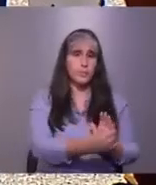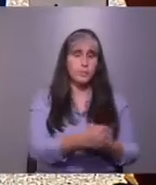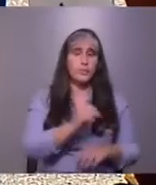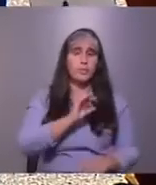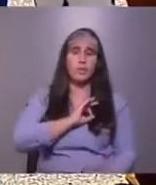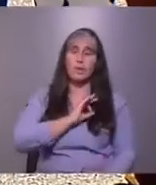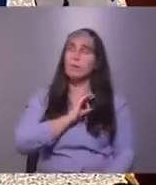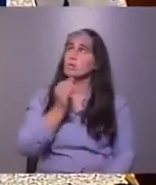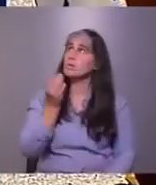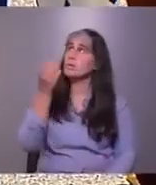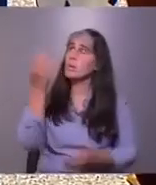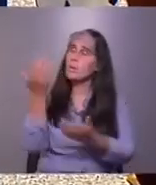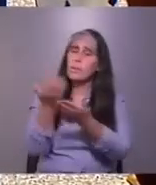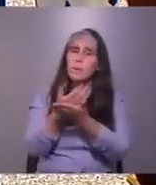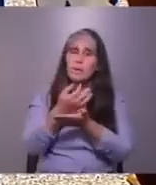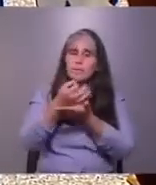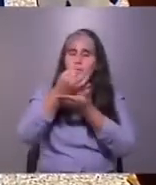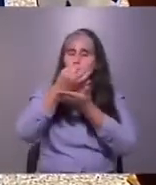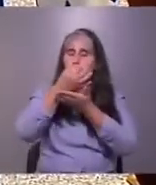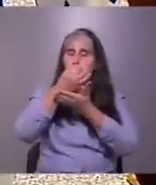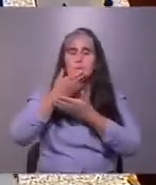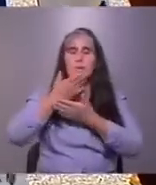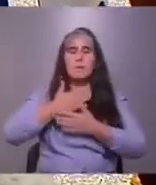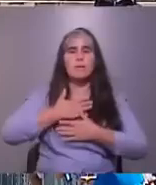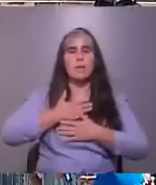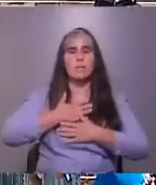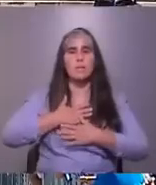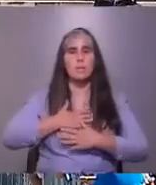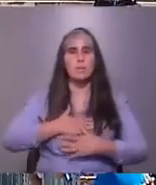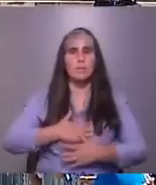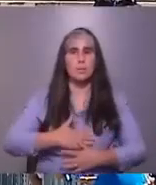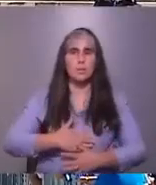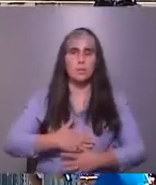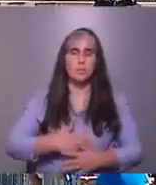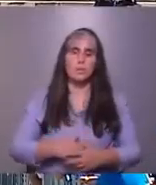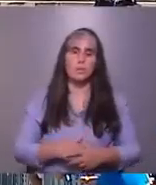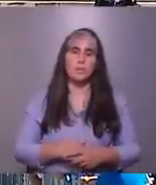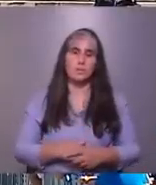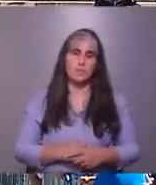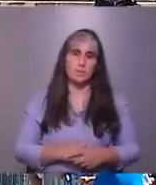Saciai, Senhor, a nossa fome.